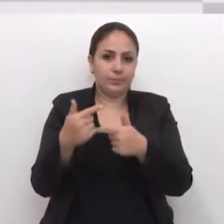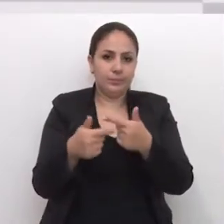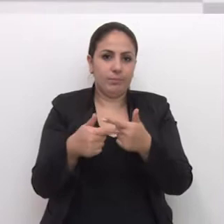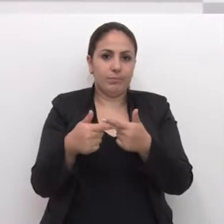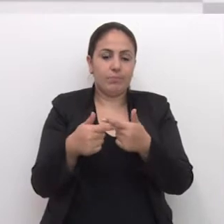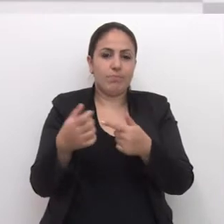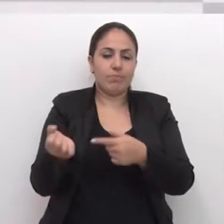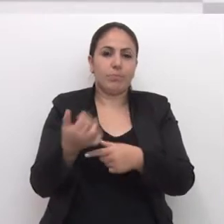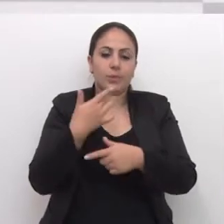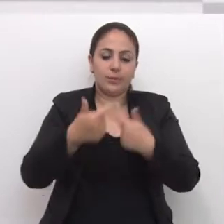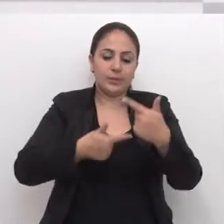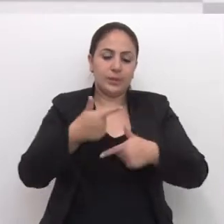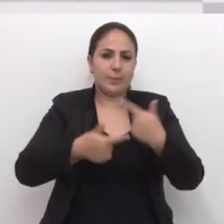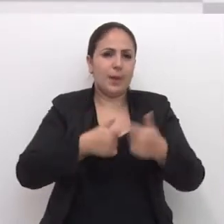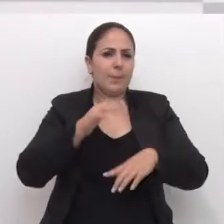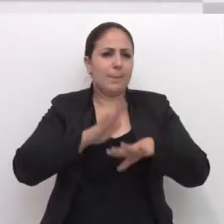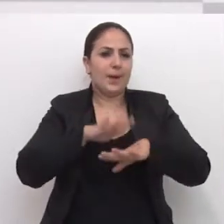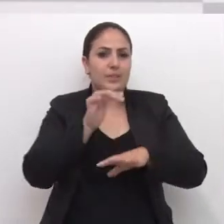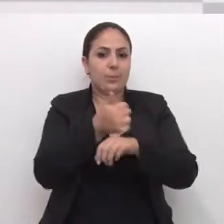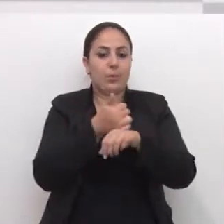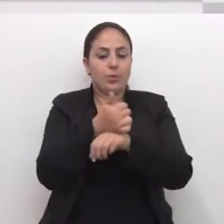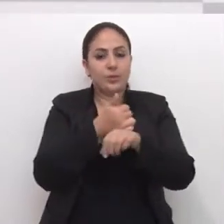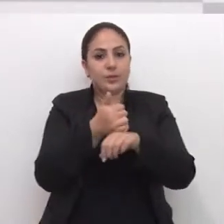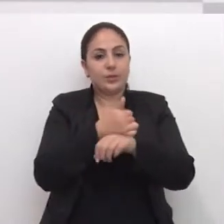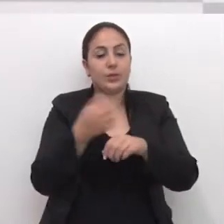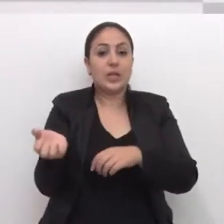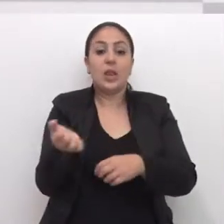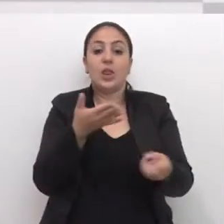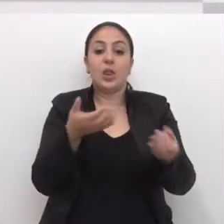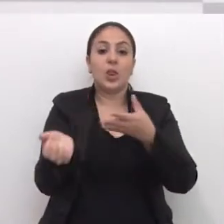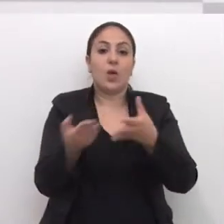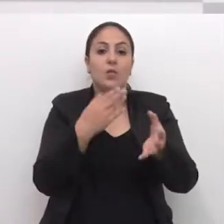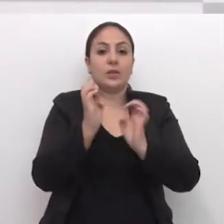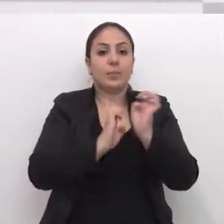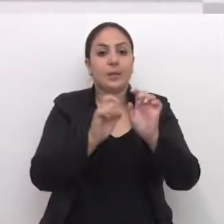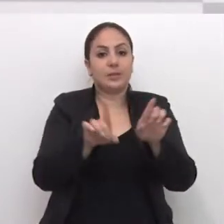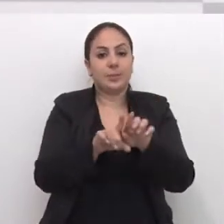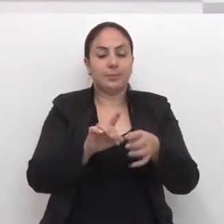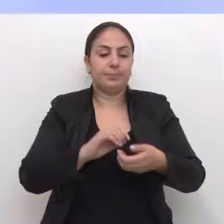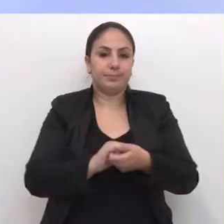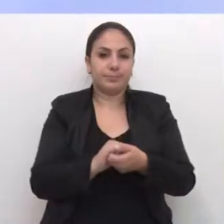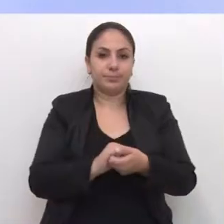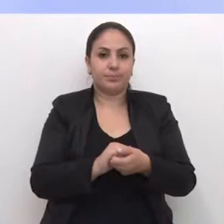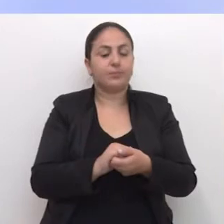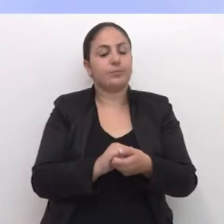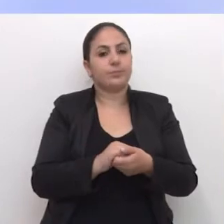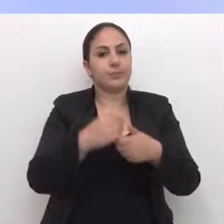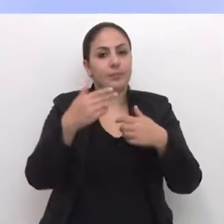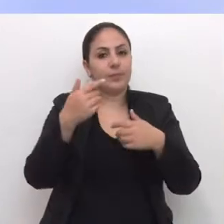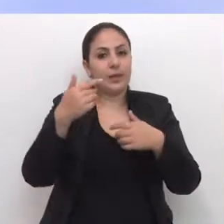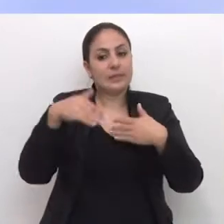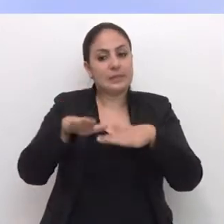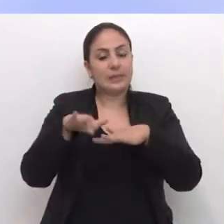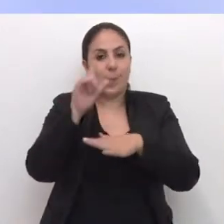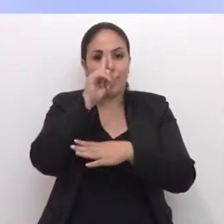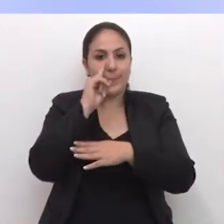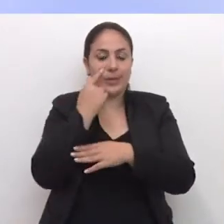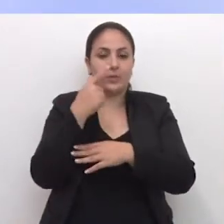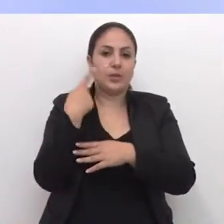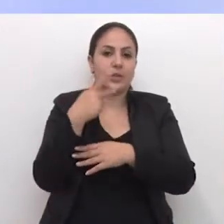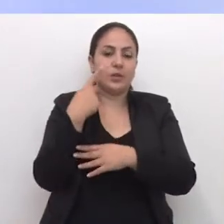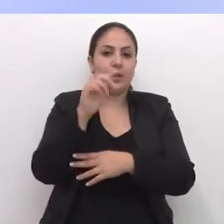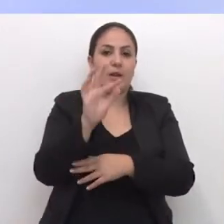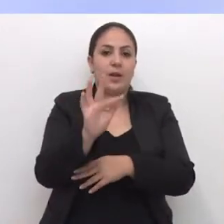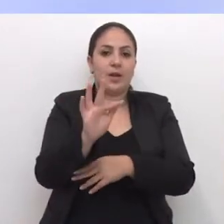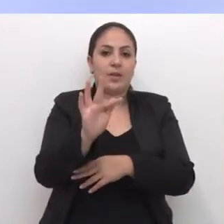emprego, novos serviços, novas profissões e novos empreendedores também. E no Setembro Amarelo, o